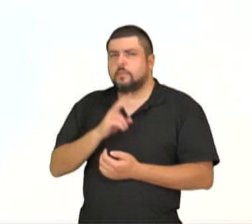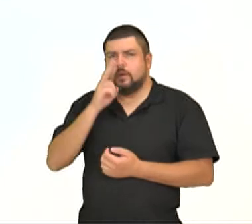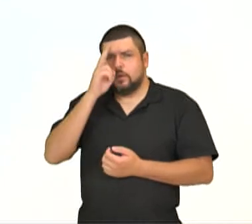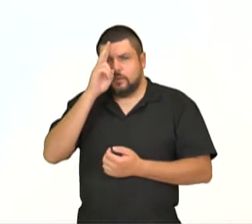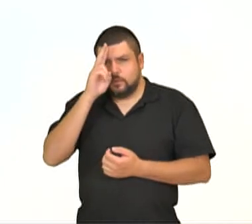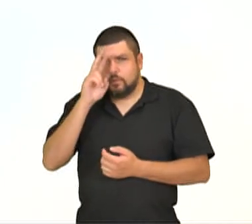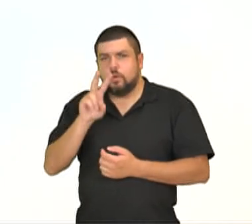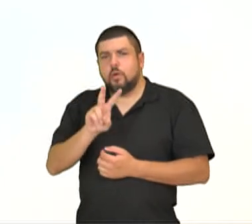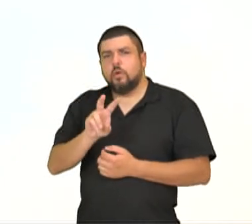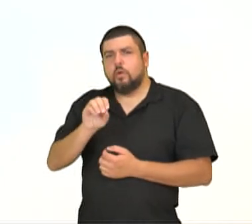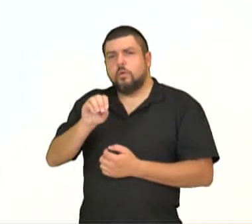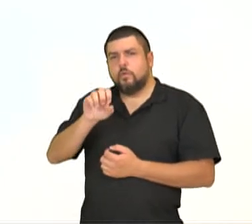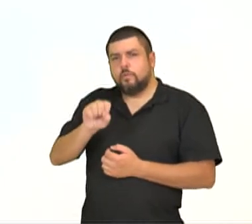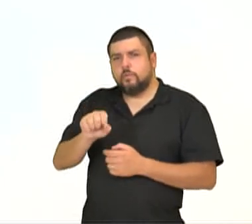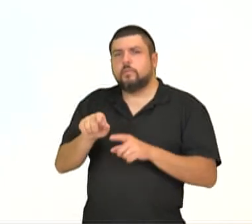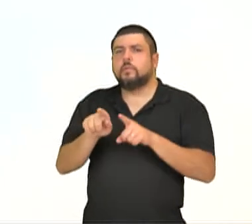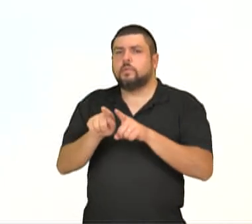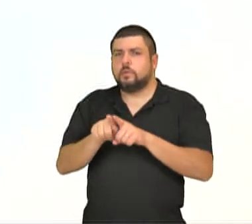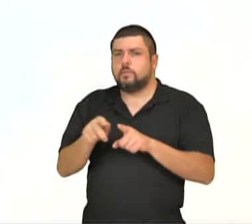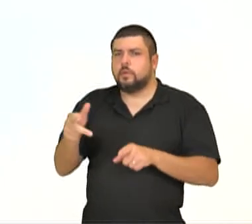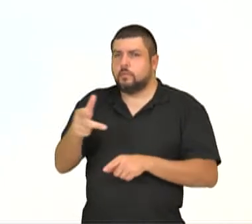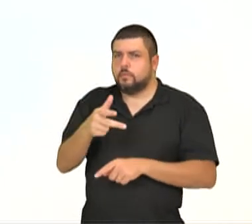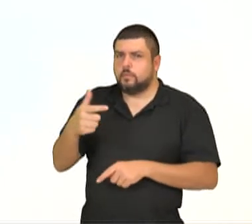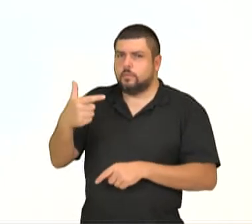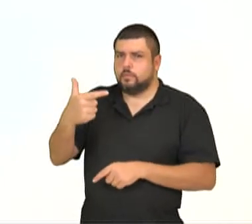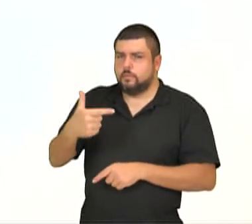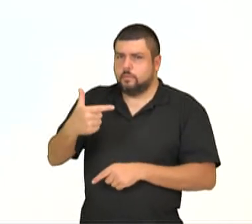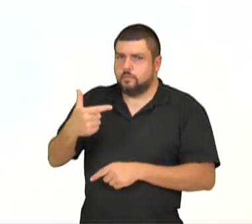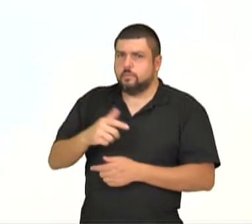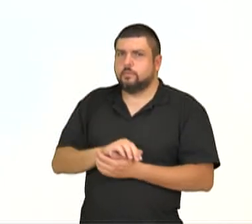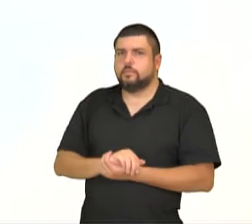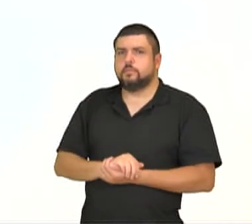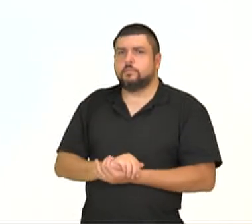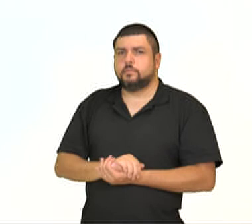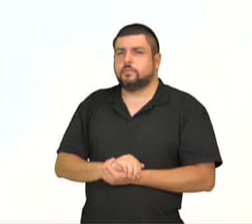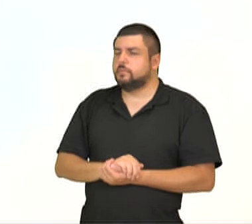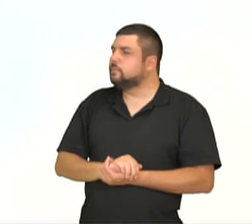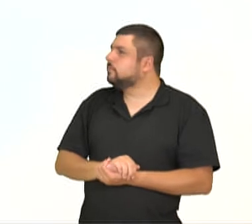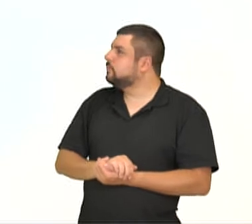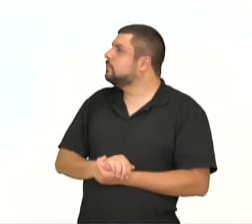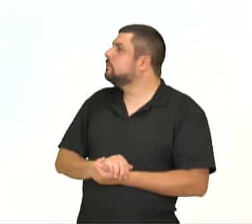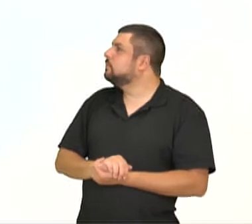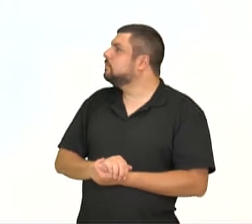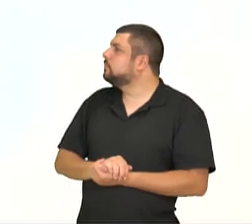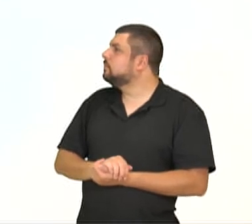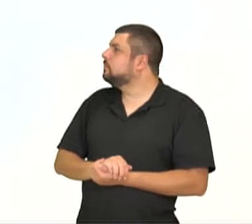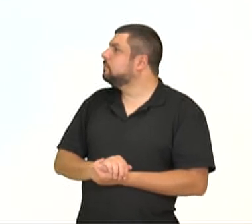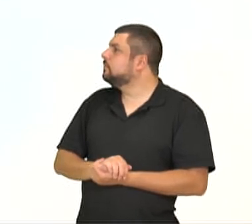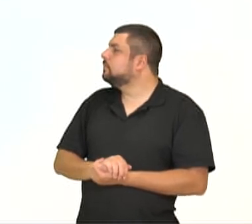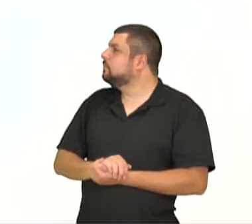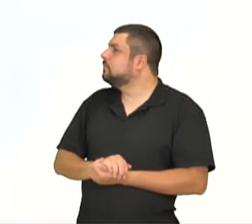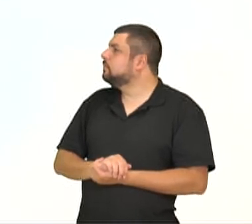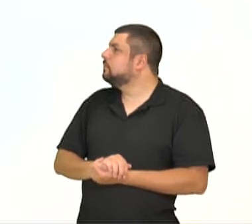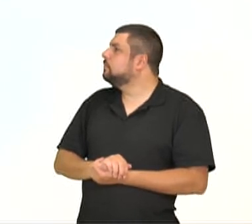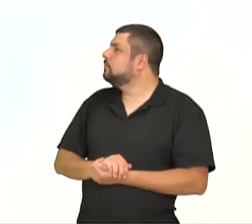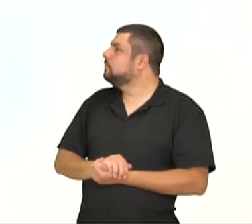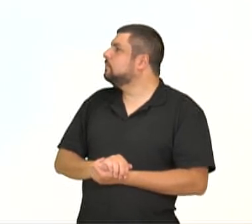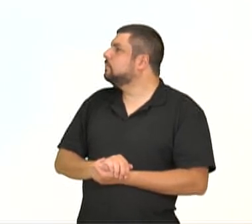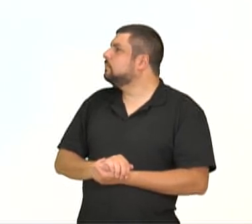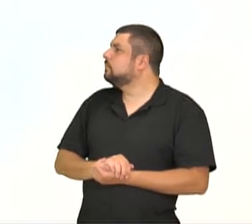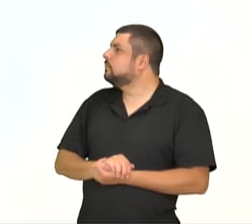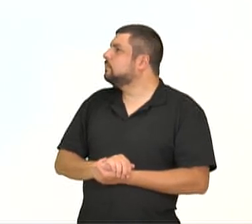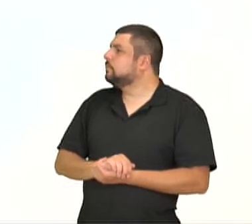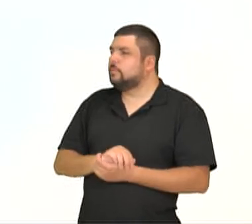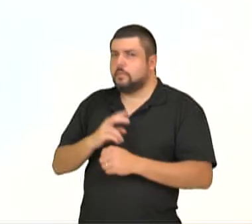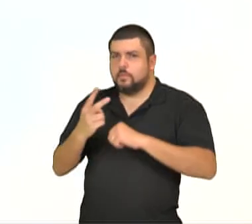é segunda pessoa do singular, tá? Vamos a seguir. Aqui, salir, que é sair.